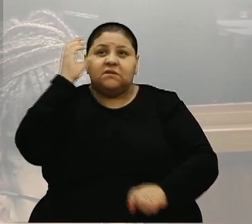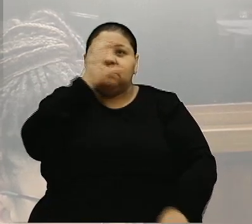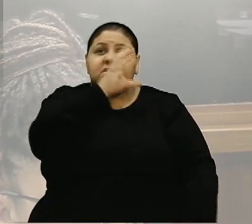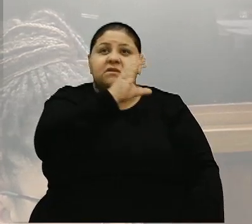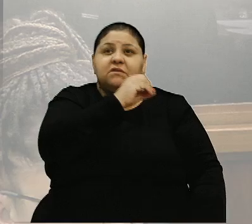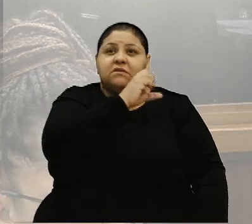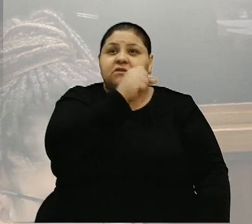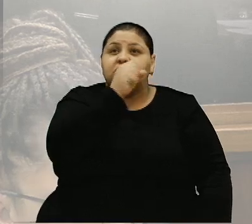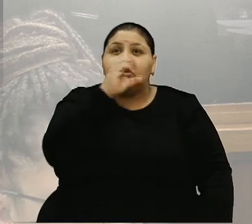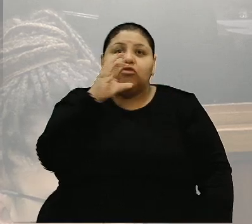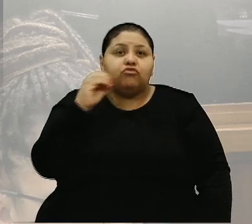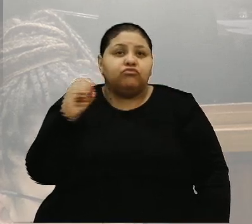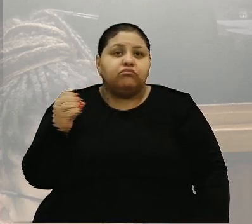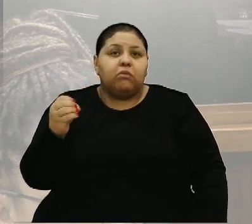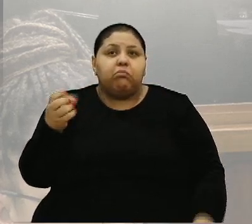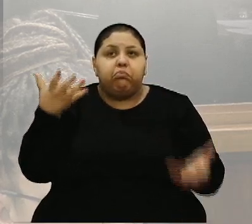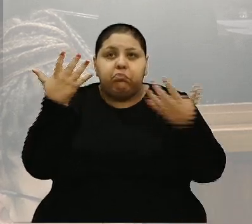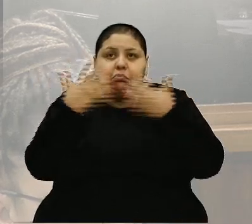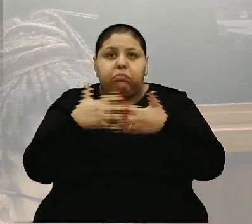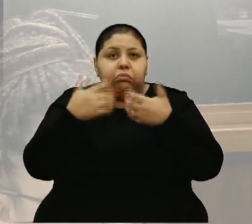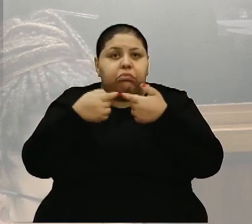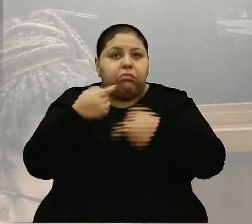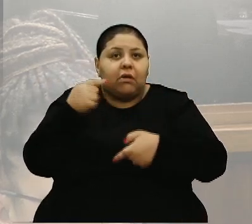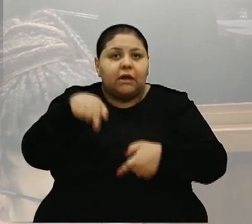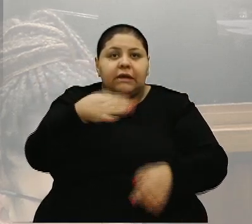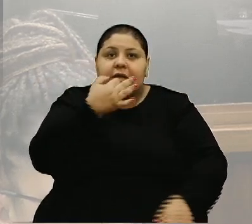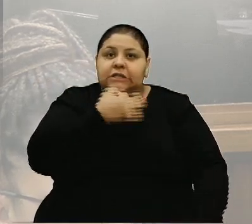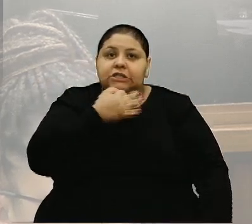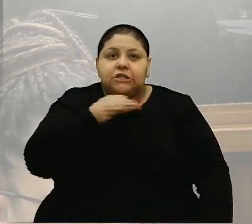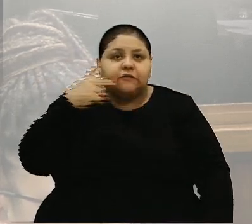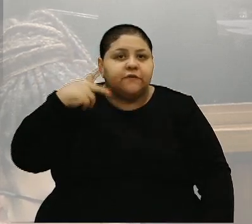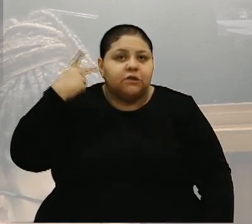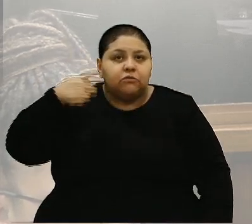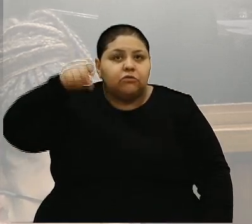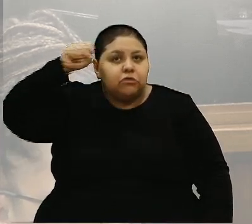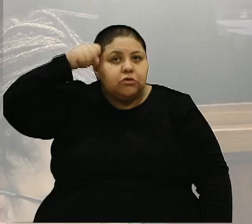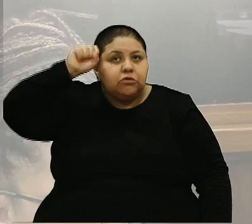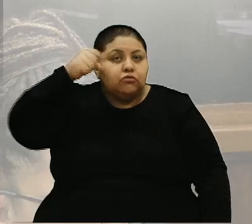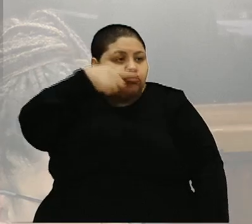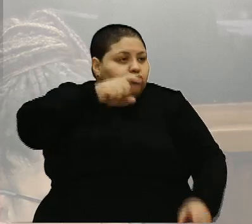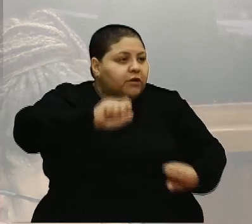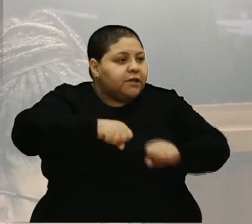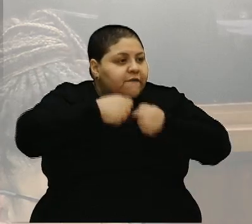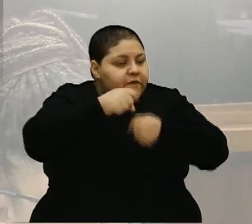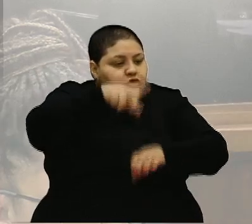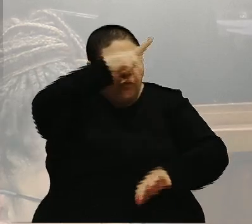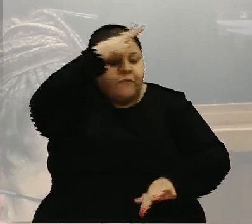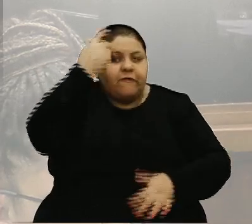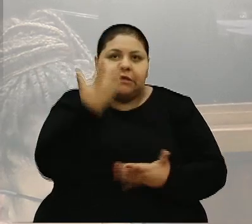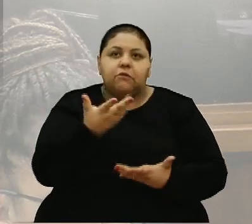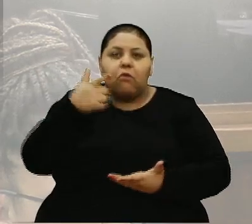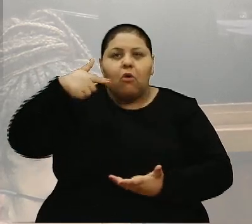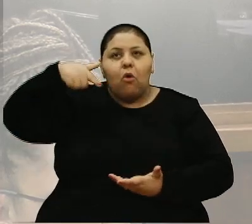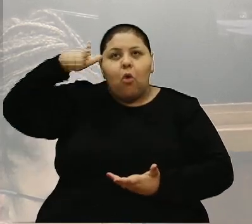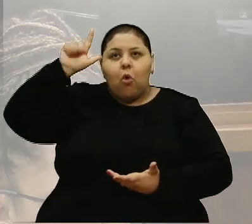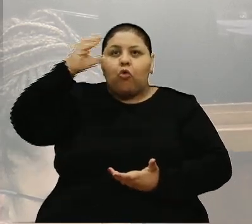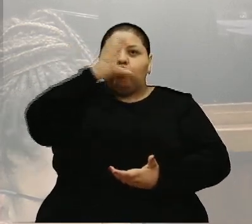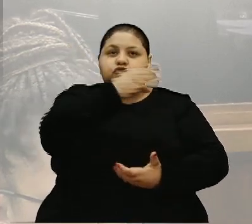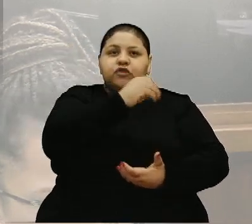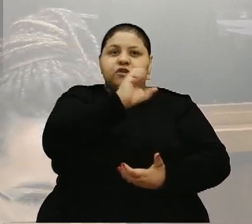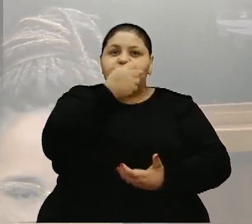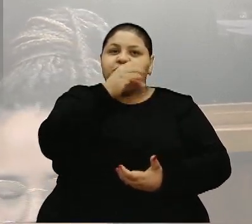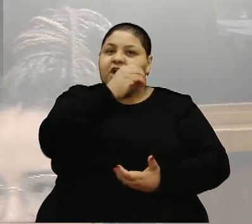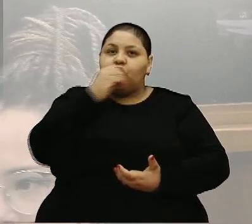ontem não funcionava. Vocês sabiam disso? Em Caxias, vereador Xuxa, o senhor que defende tanto seu prefeito, ontem o 0800